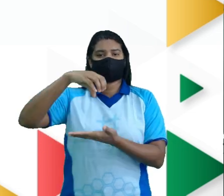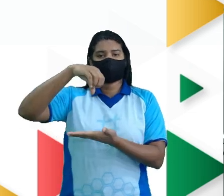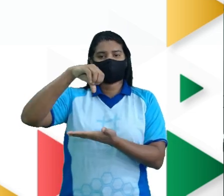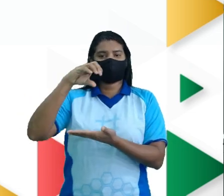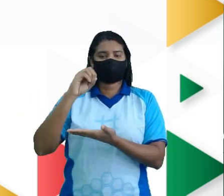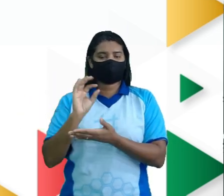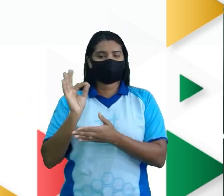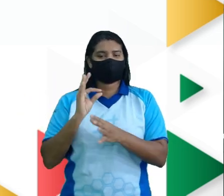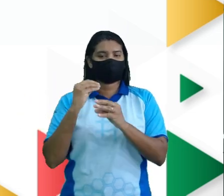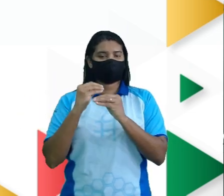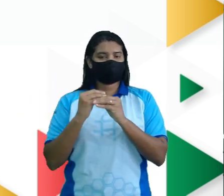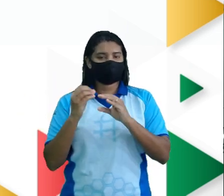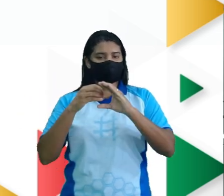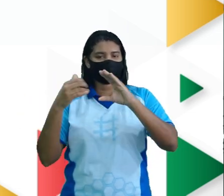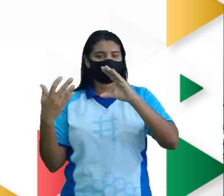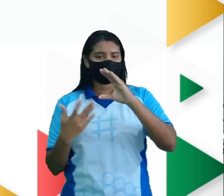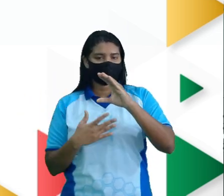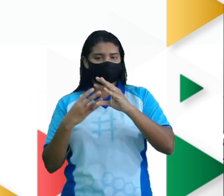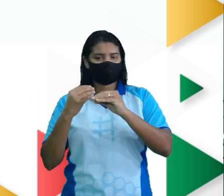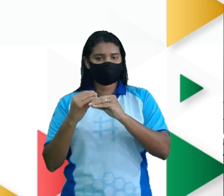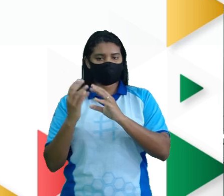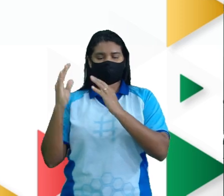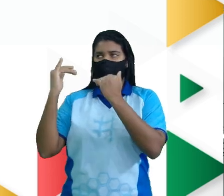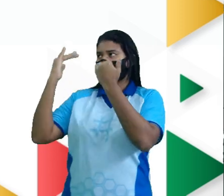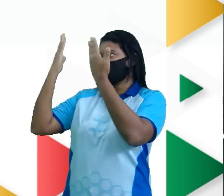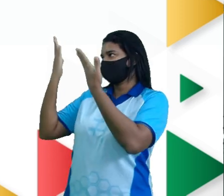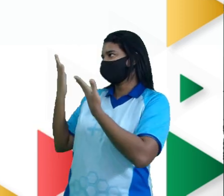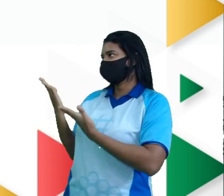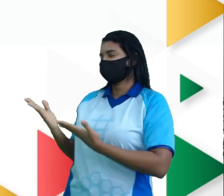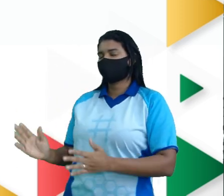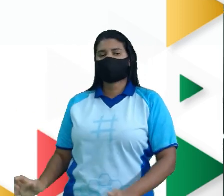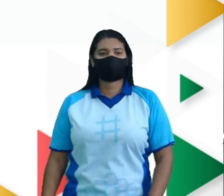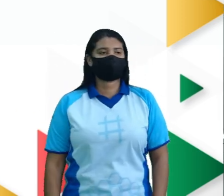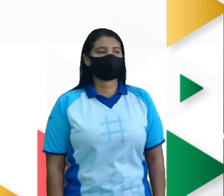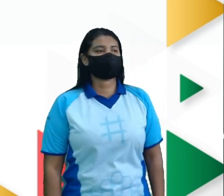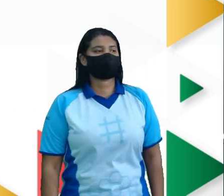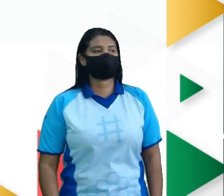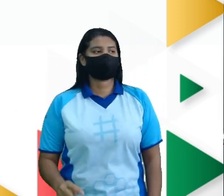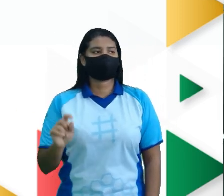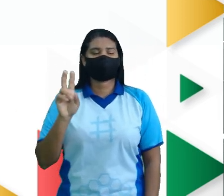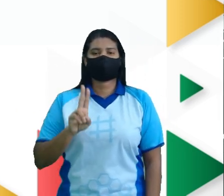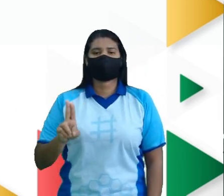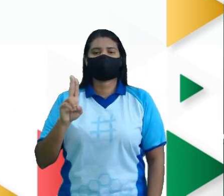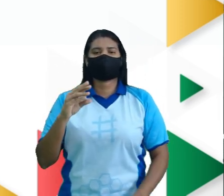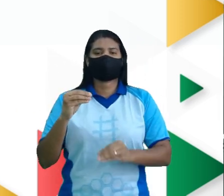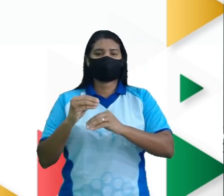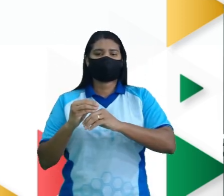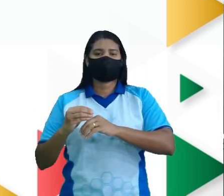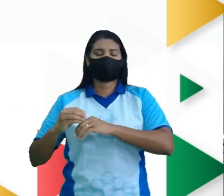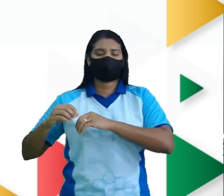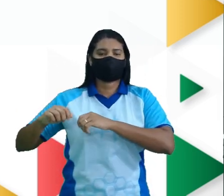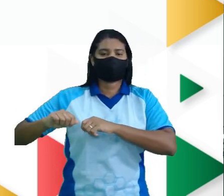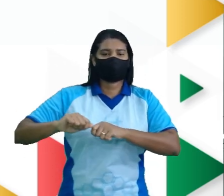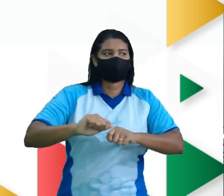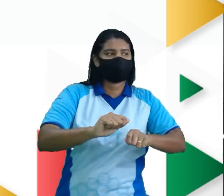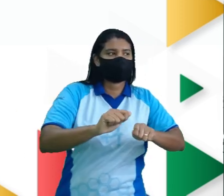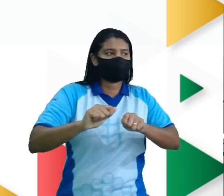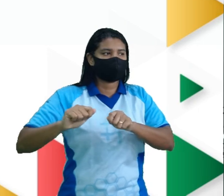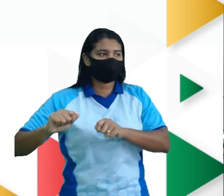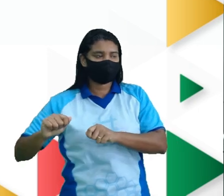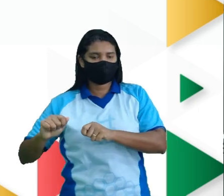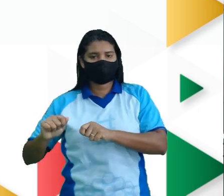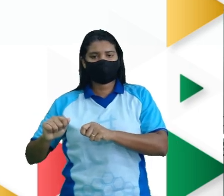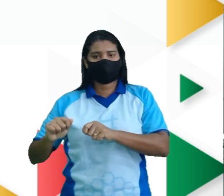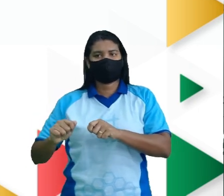graus. E aí dá a característica desse esquadro, ok? Muito usado aí na marcenaria, no pessoal que trabalha